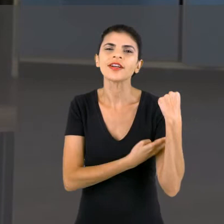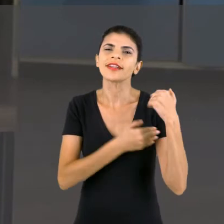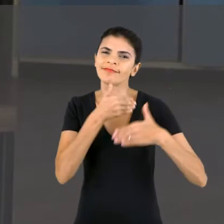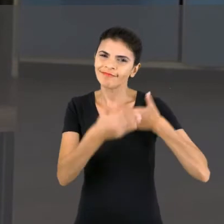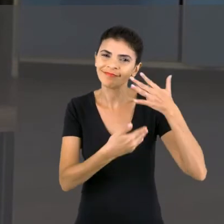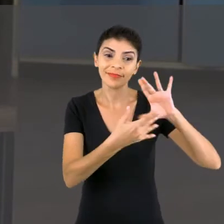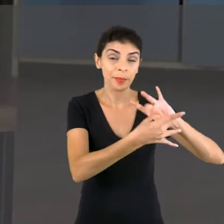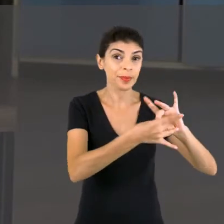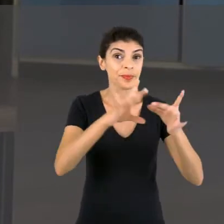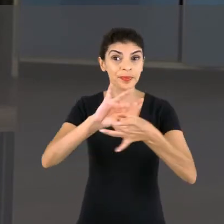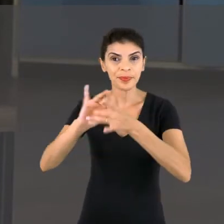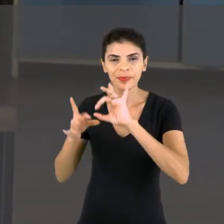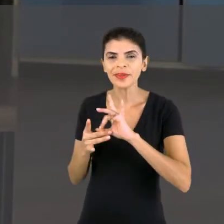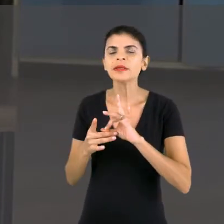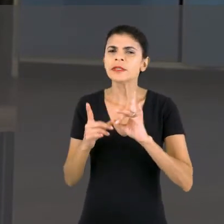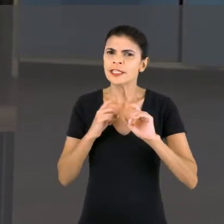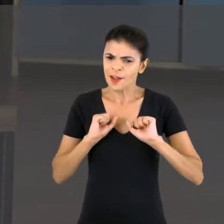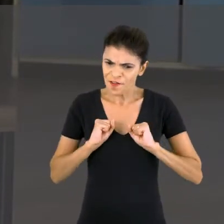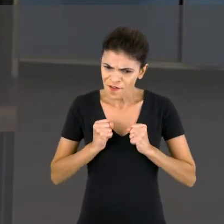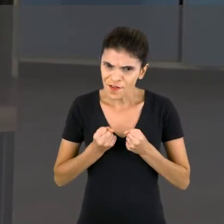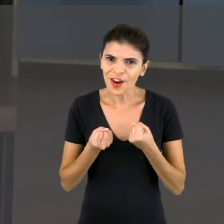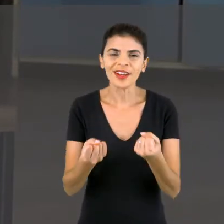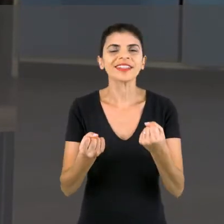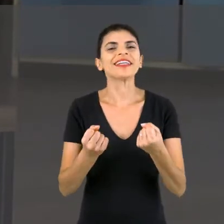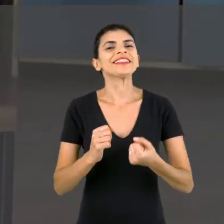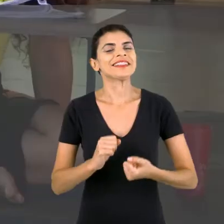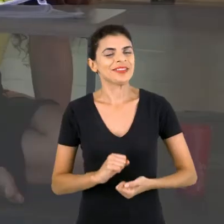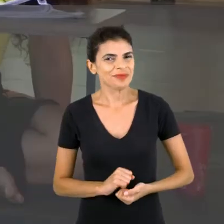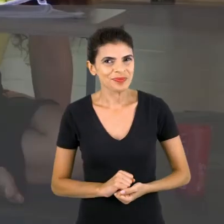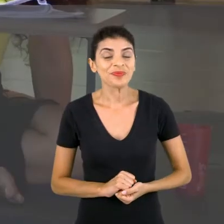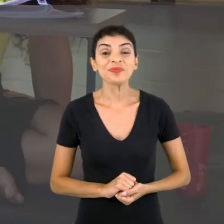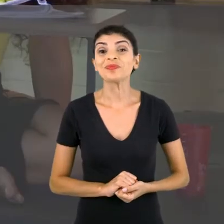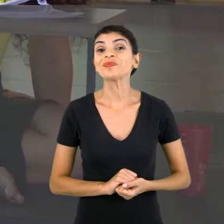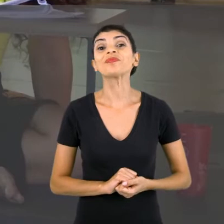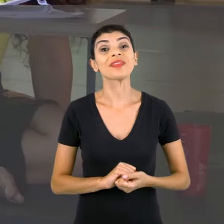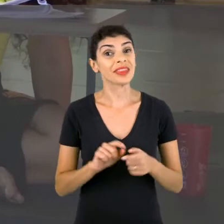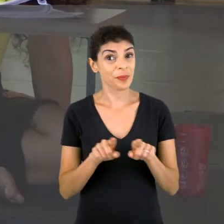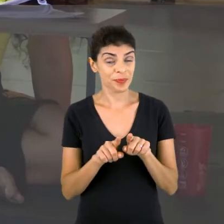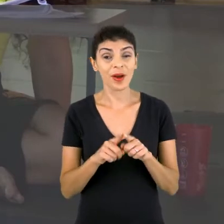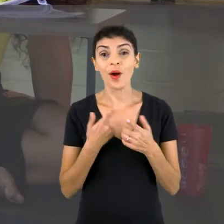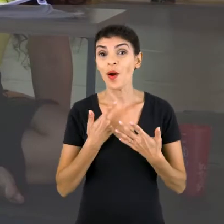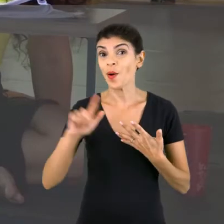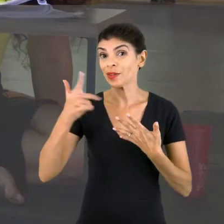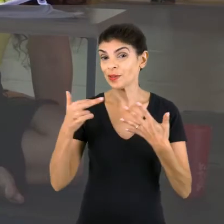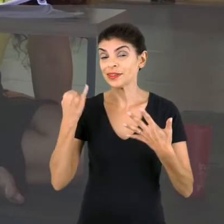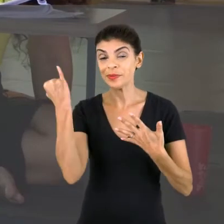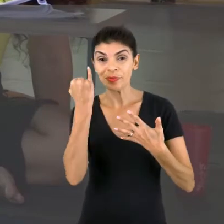o outro, né? A rede, a gente sempre fala que a gente tem que entrar fortalecendo. Outro ponto que é muito